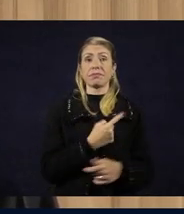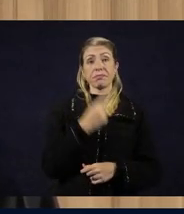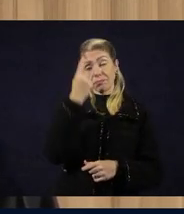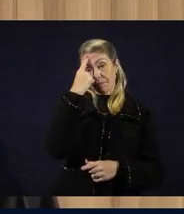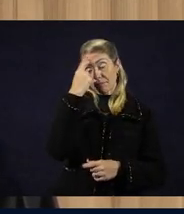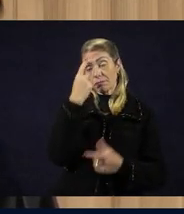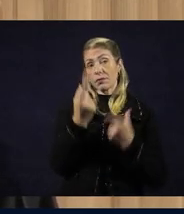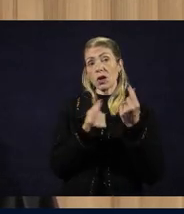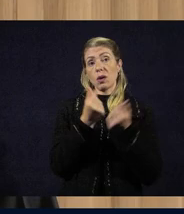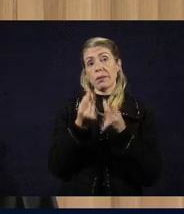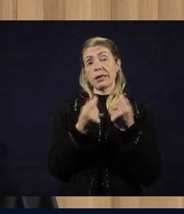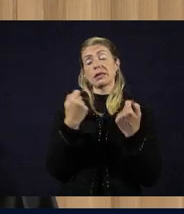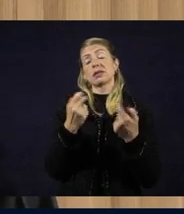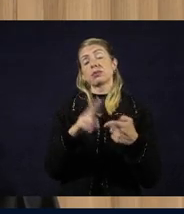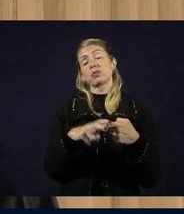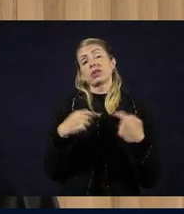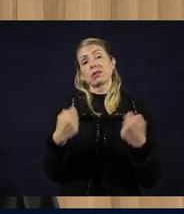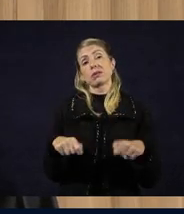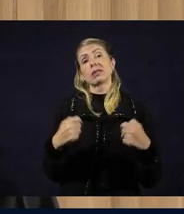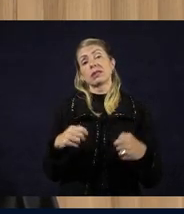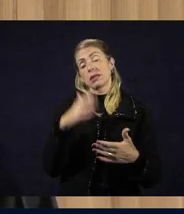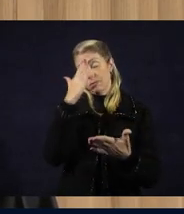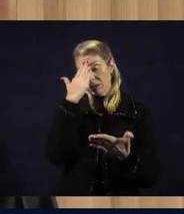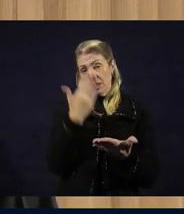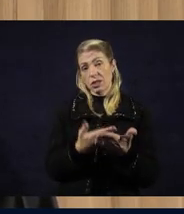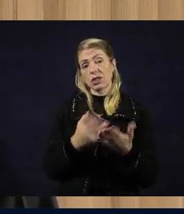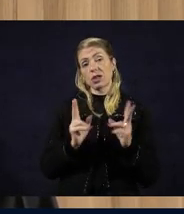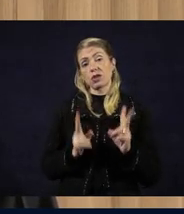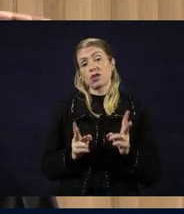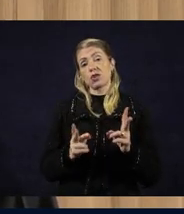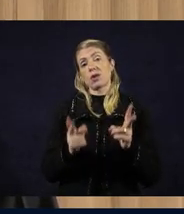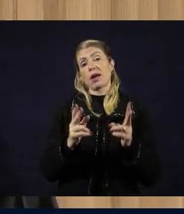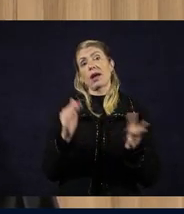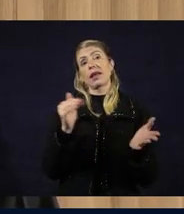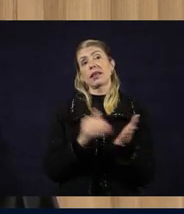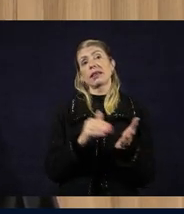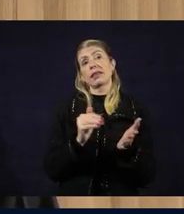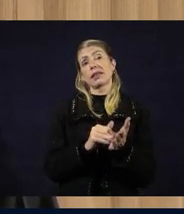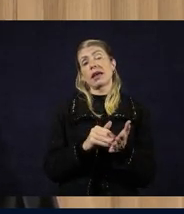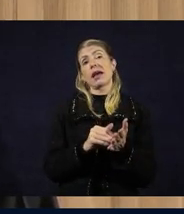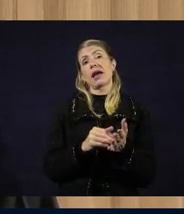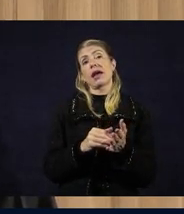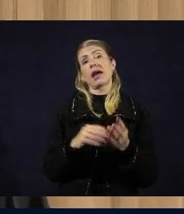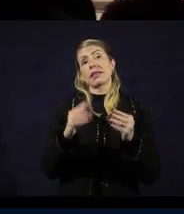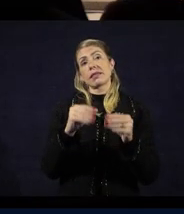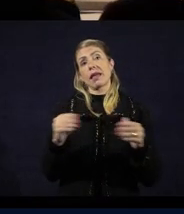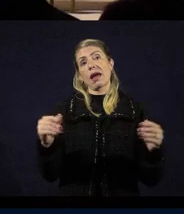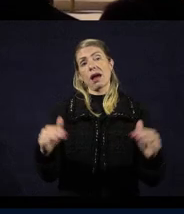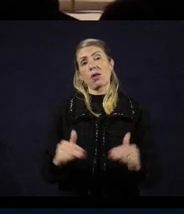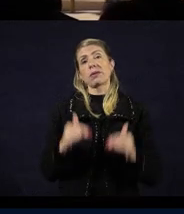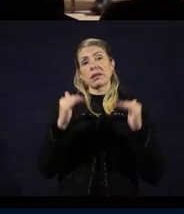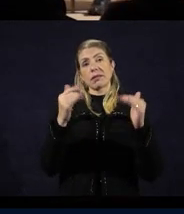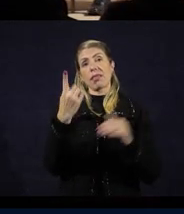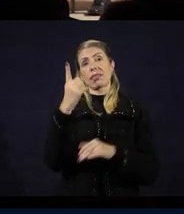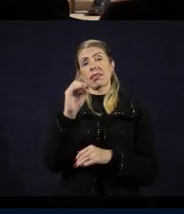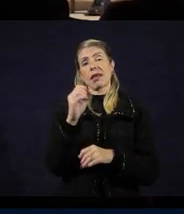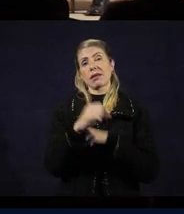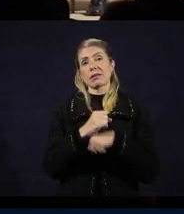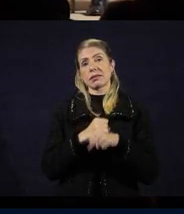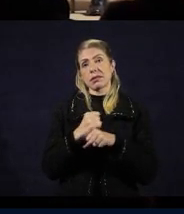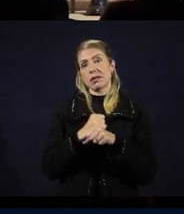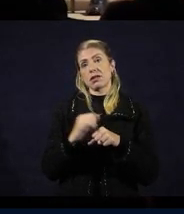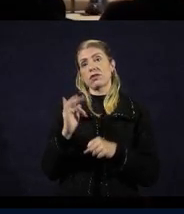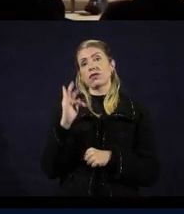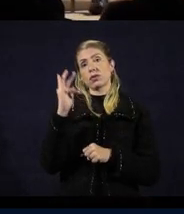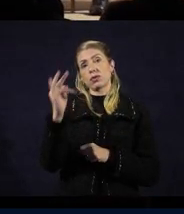em preço né por isso que a gente continua acreditando no momento a terra para 10 anos é isso Leonardo se me